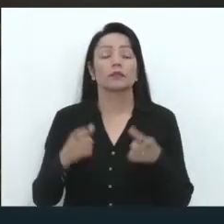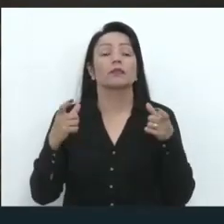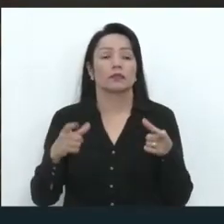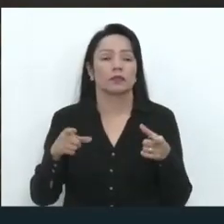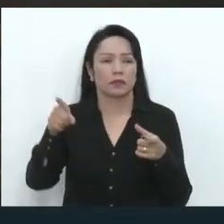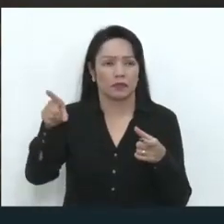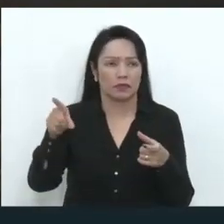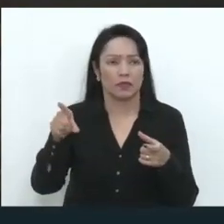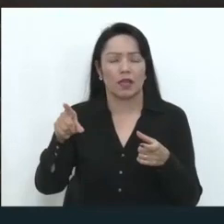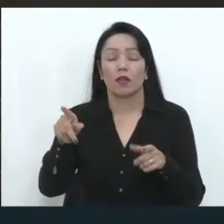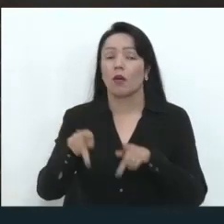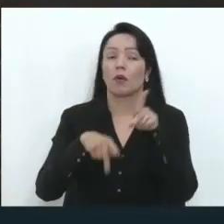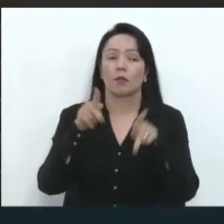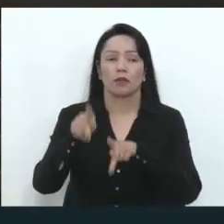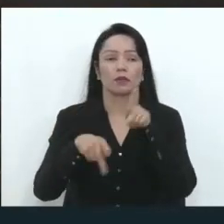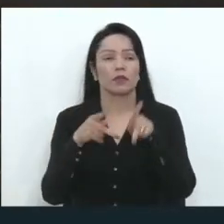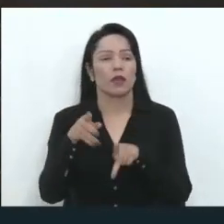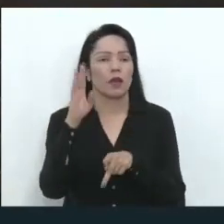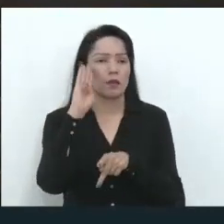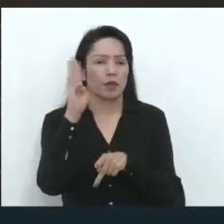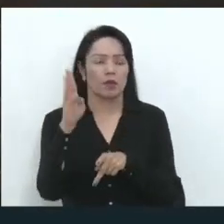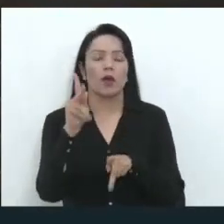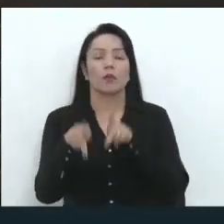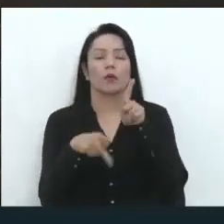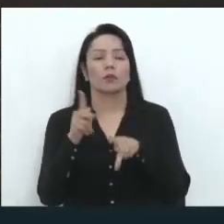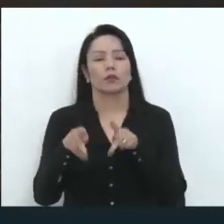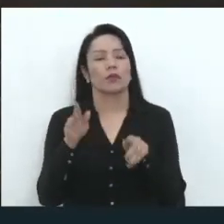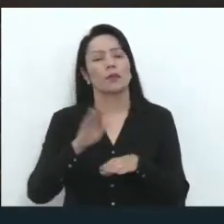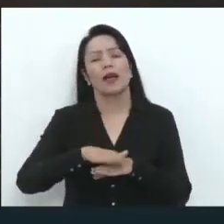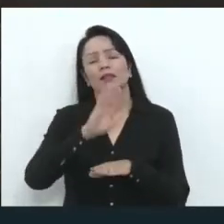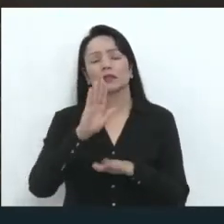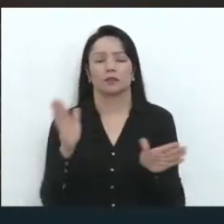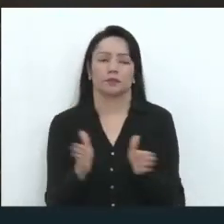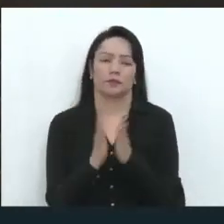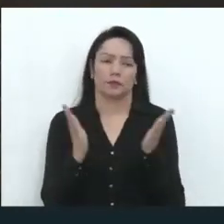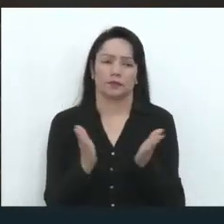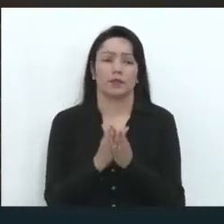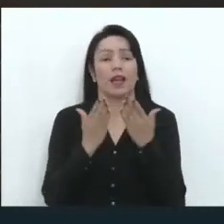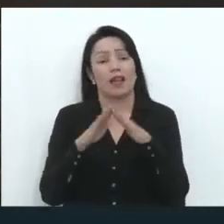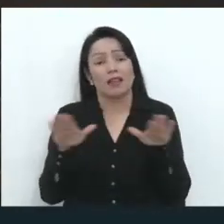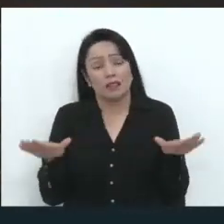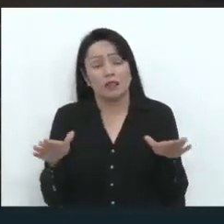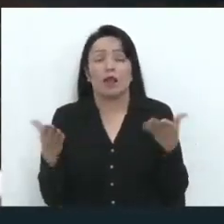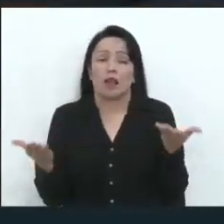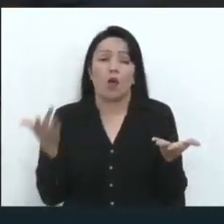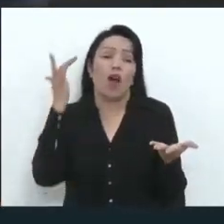com a população, principalmente a população mais pobre. Então é isso. Eu acho que